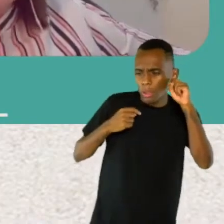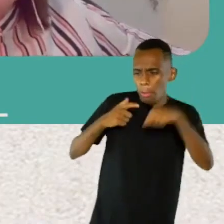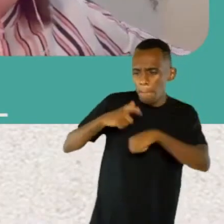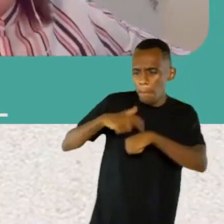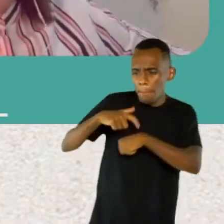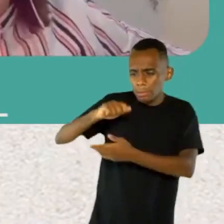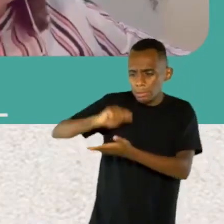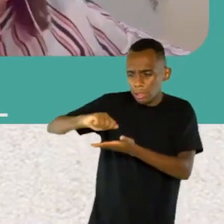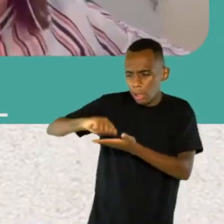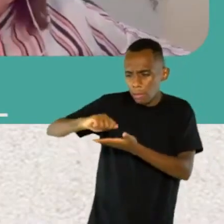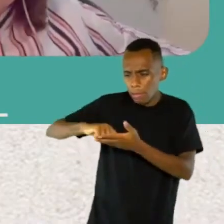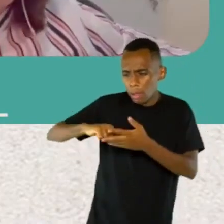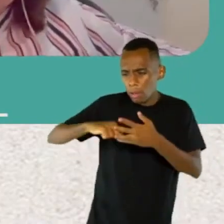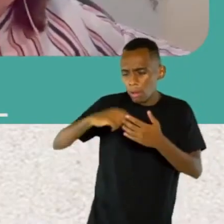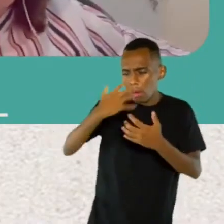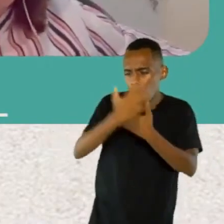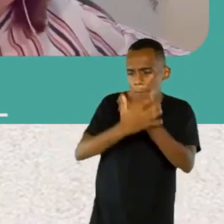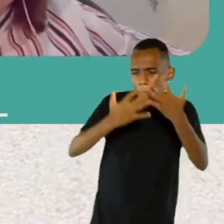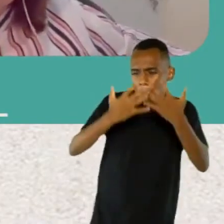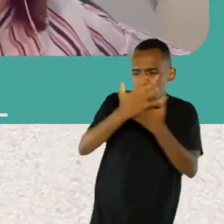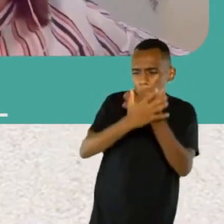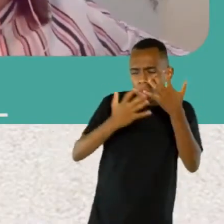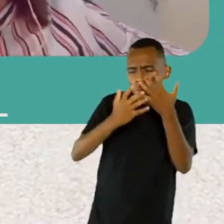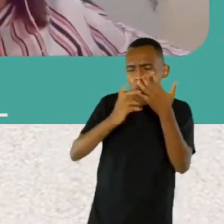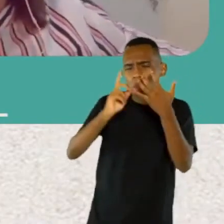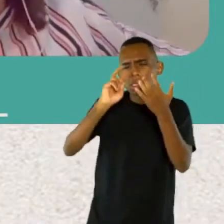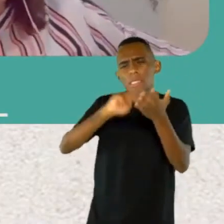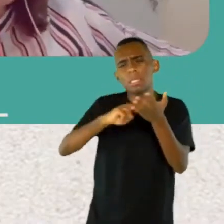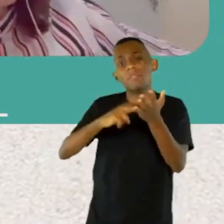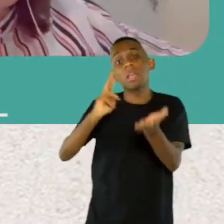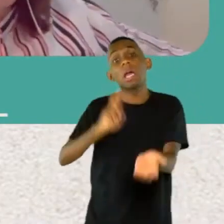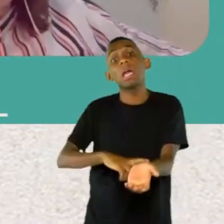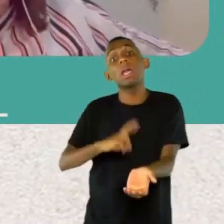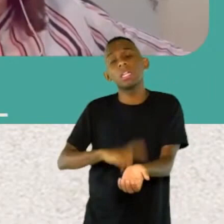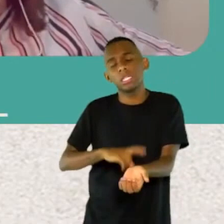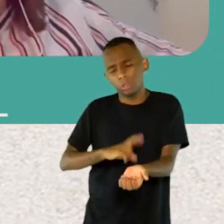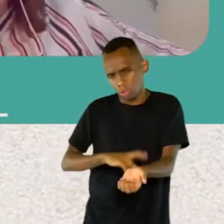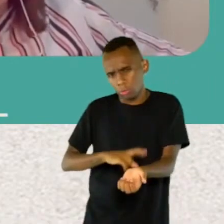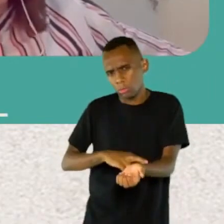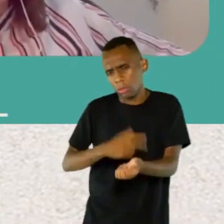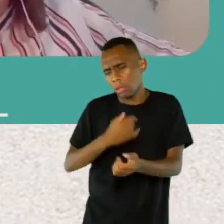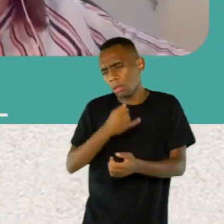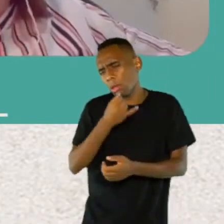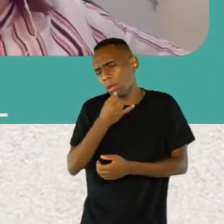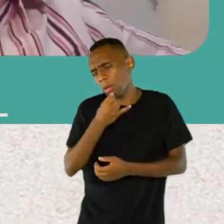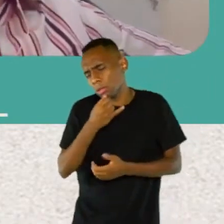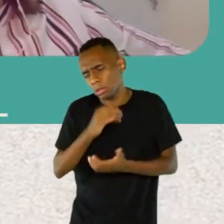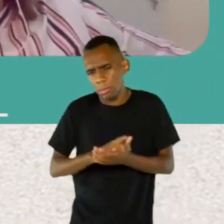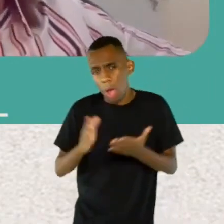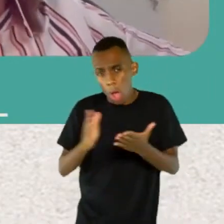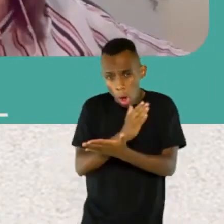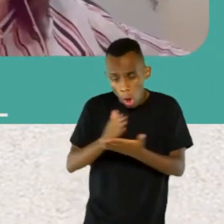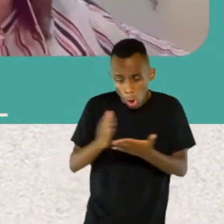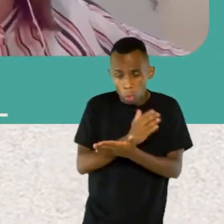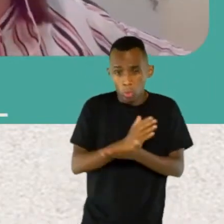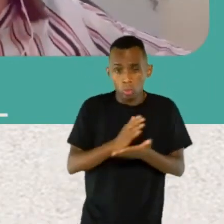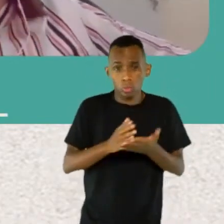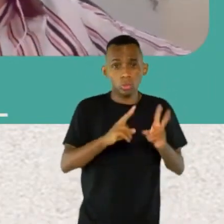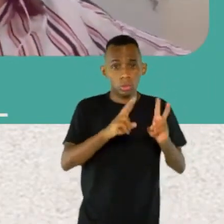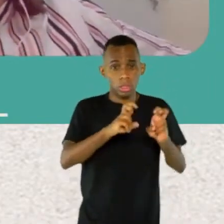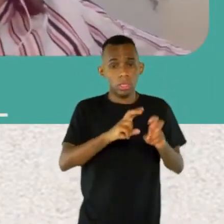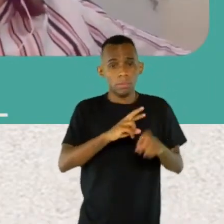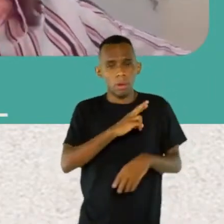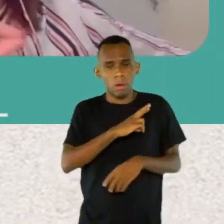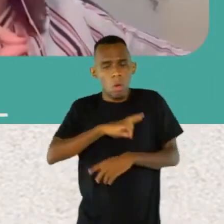tem muito a ver com o ritmo narrativo, né? Por exemplo, alguns romances meus, como por exemplo O